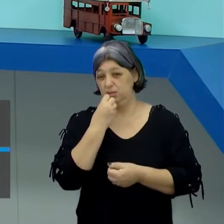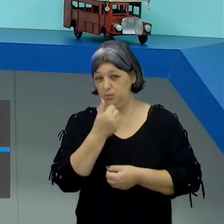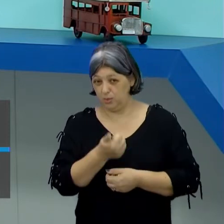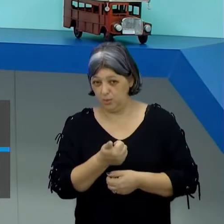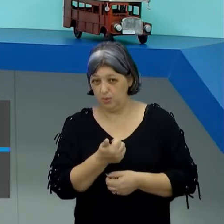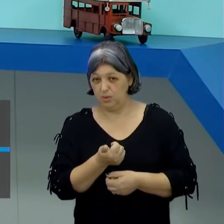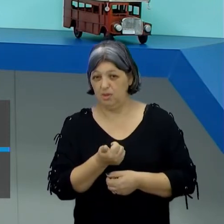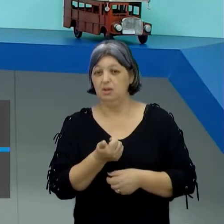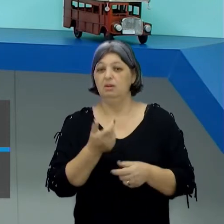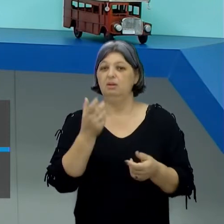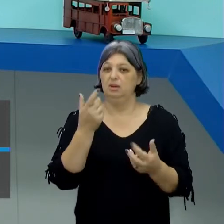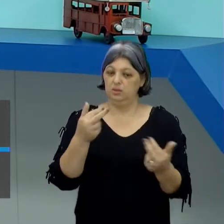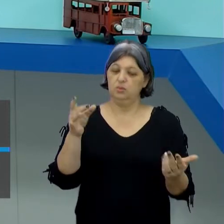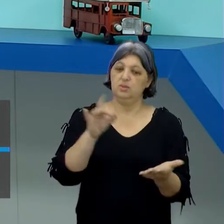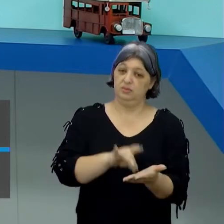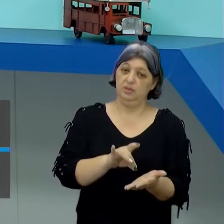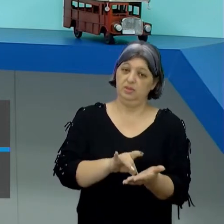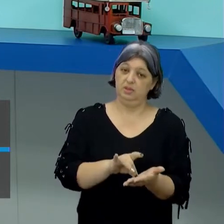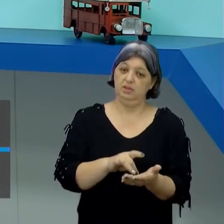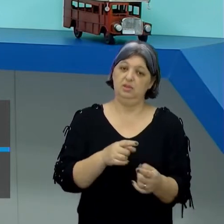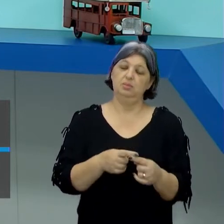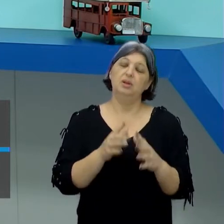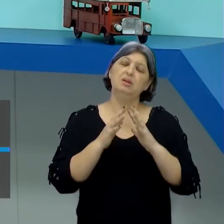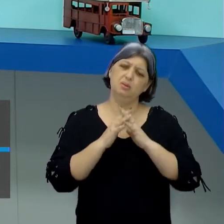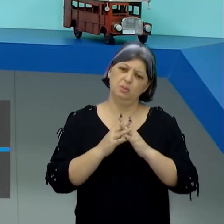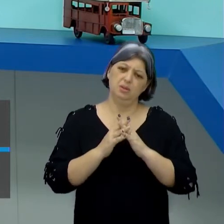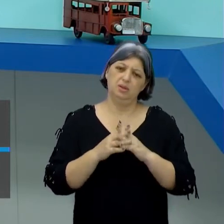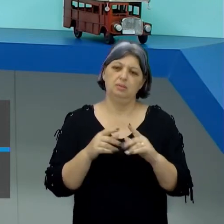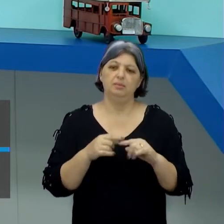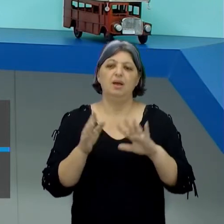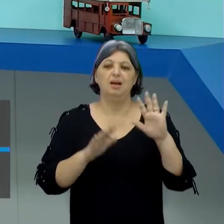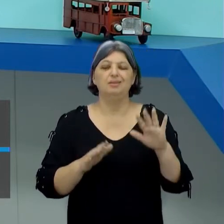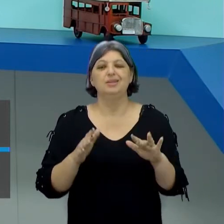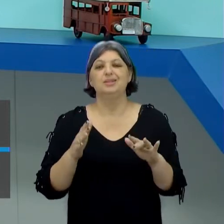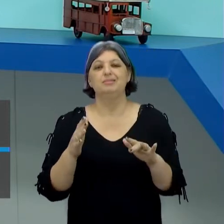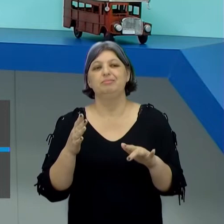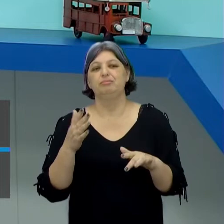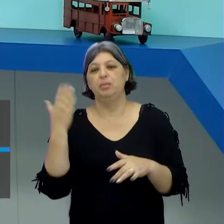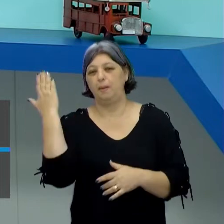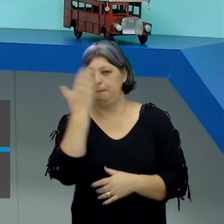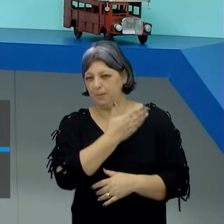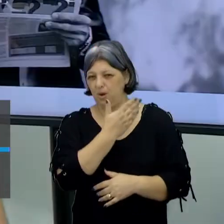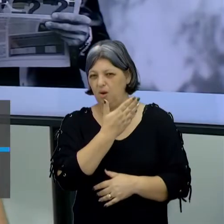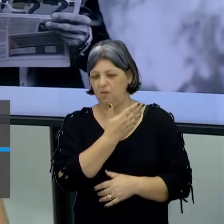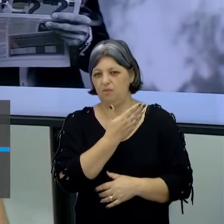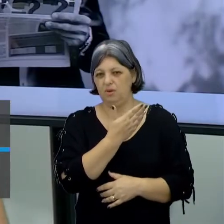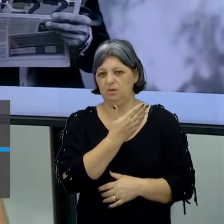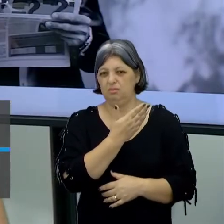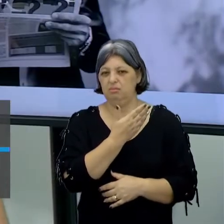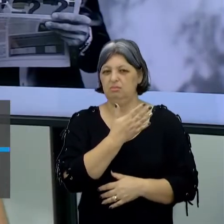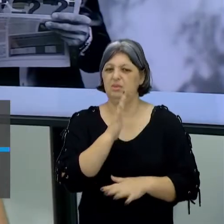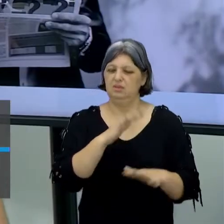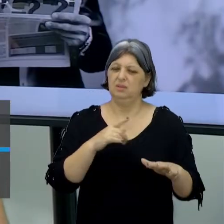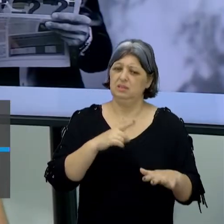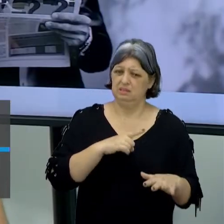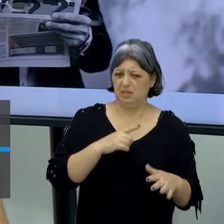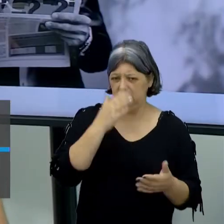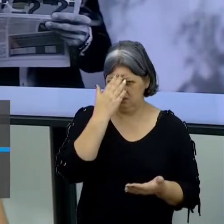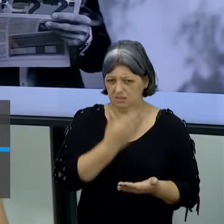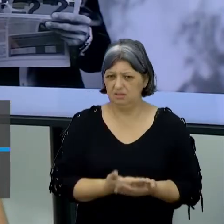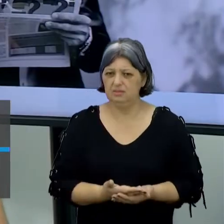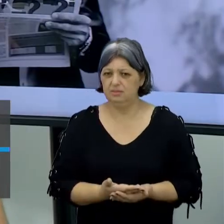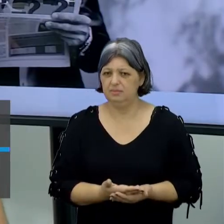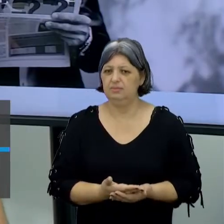Uma verdade. Está bem complicado. Uma verdade que eu falo assim, uma coisa comprovada, né? Que eu tenho mais credibilidade. São versões,